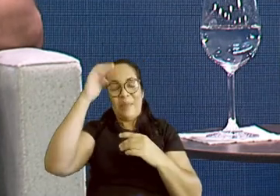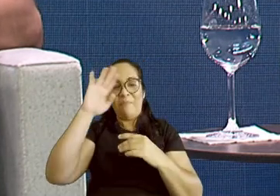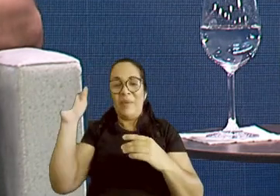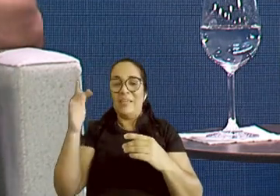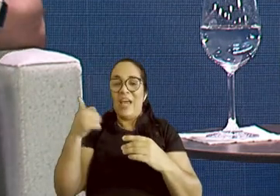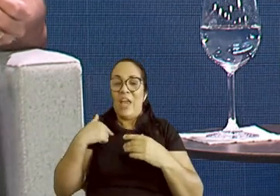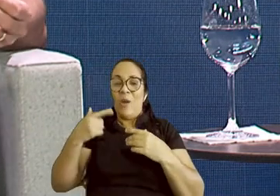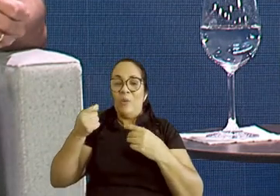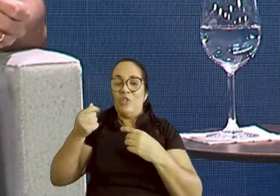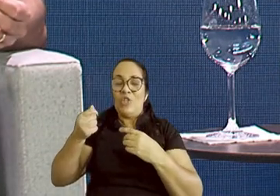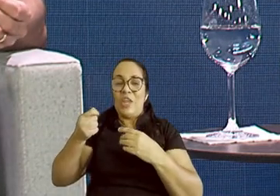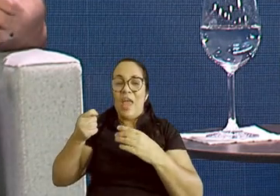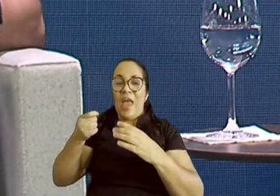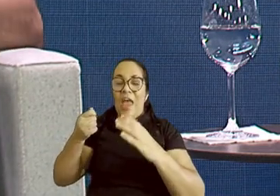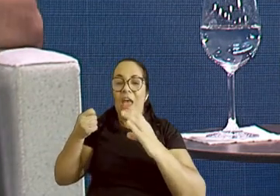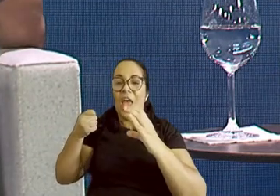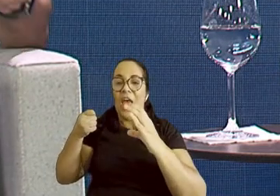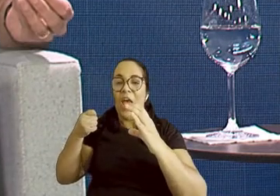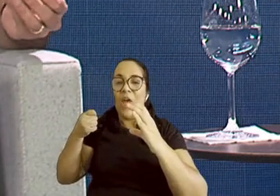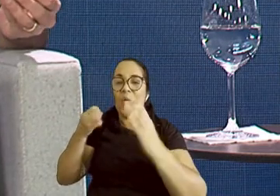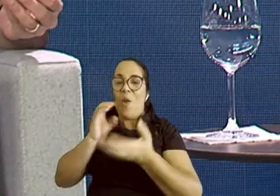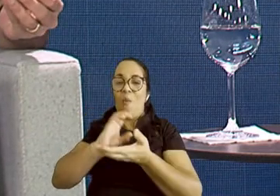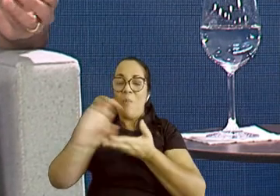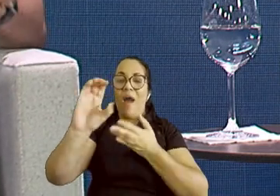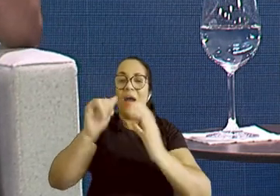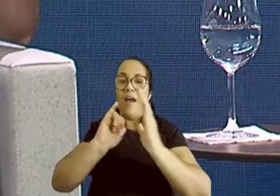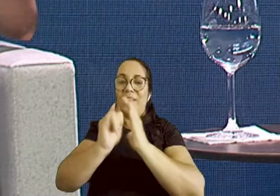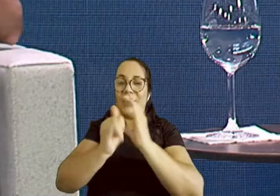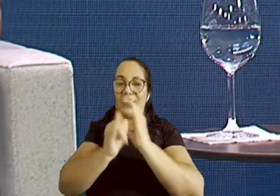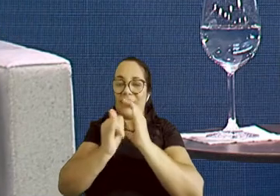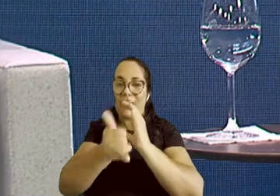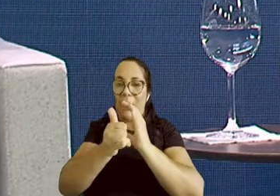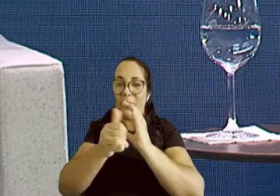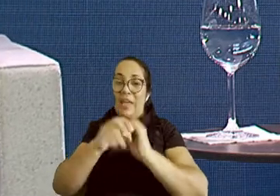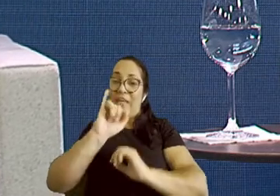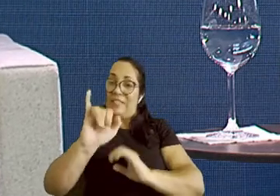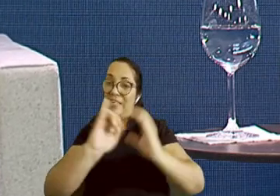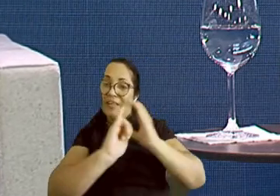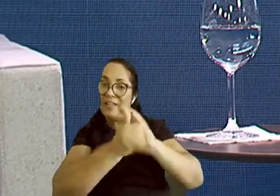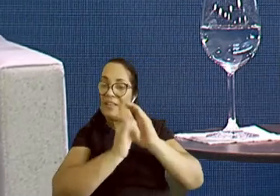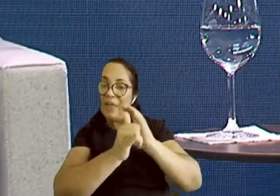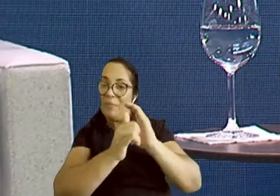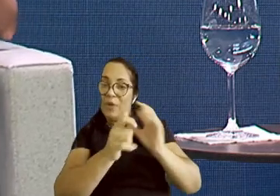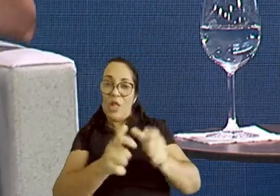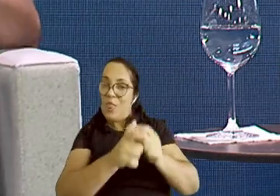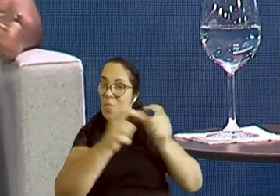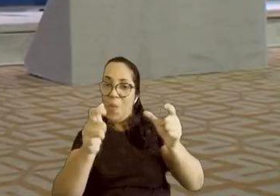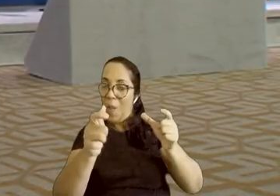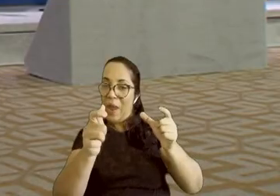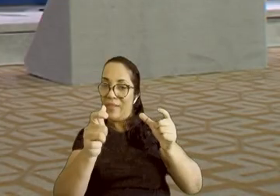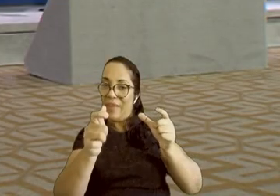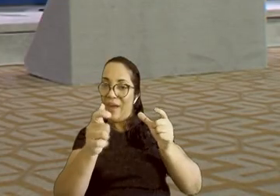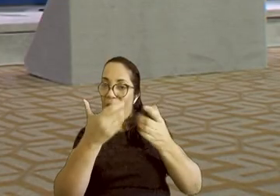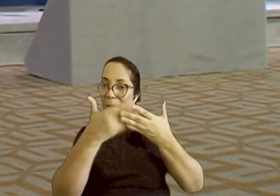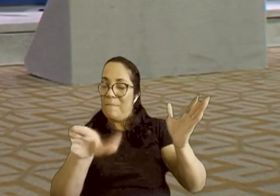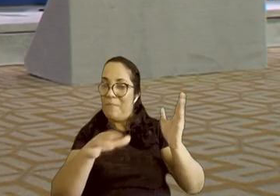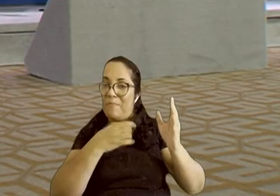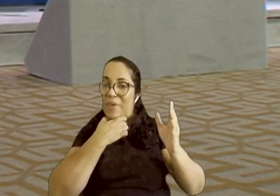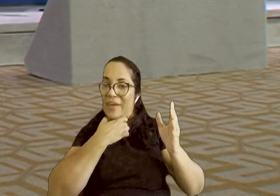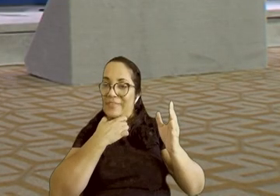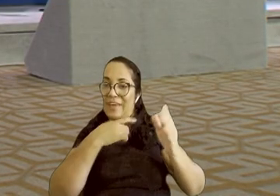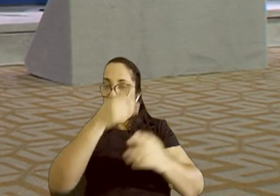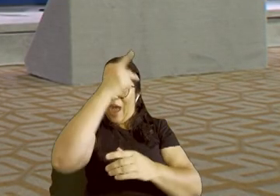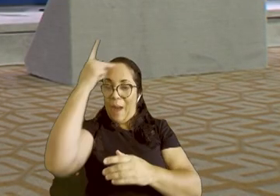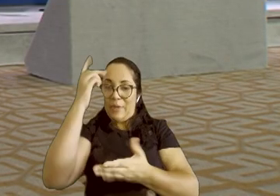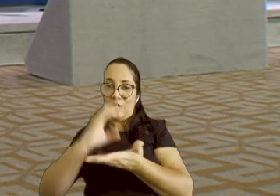se eu não gastar eu não vou crescer na velocidade que porque o playbook que foi dado é esse né ao mesmo tempo em paralelo o seu concorrente